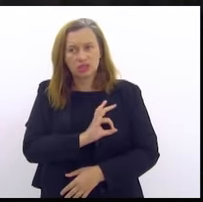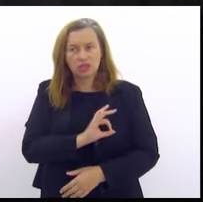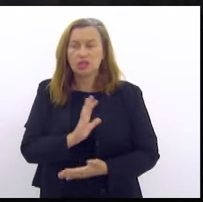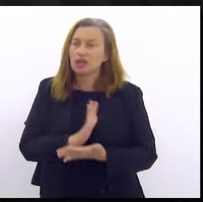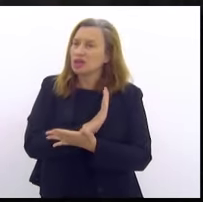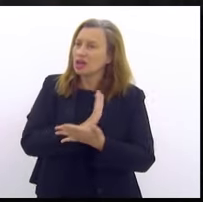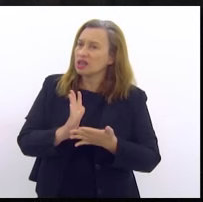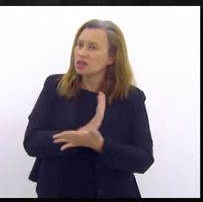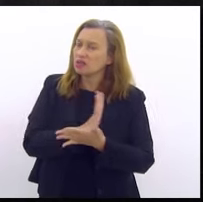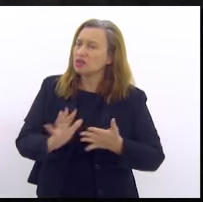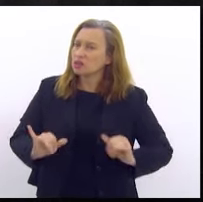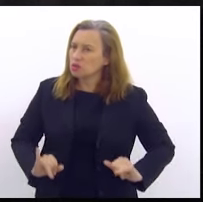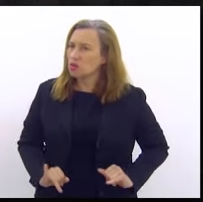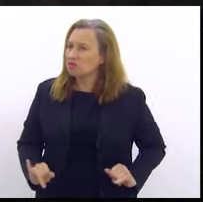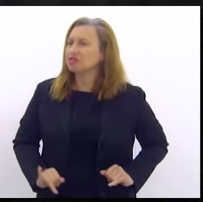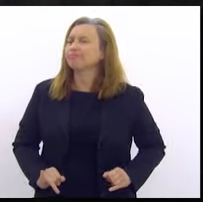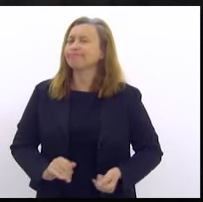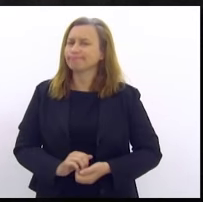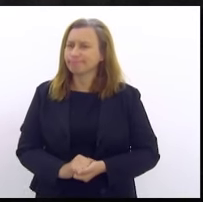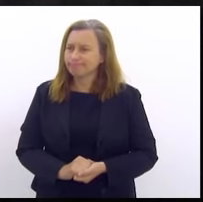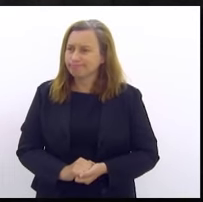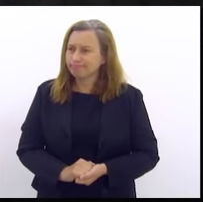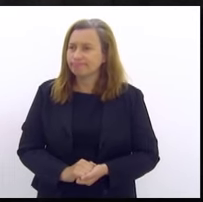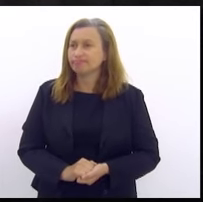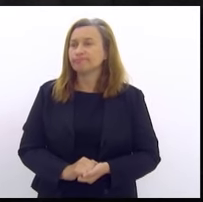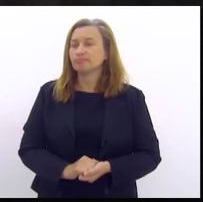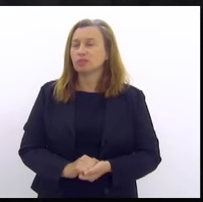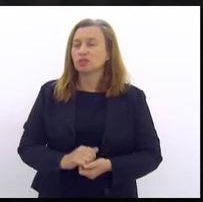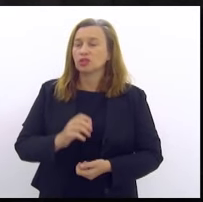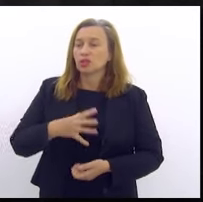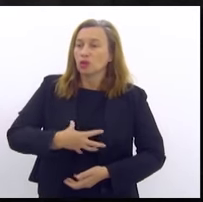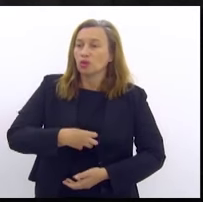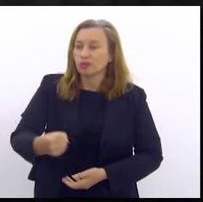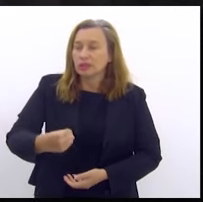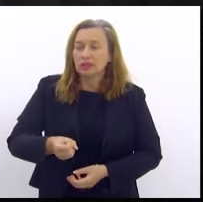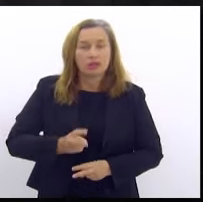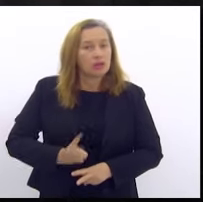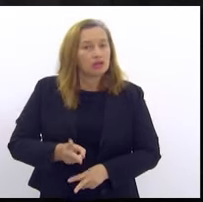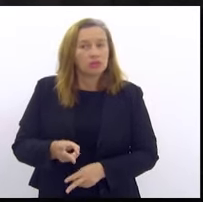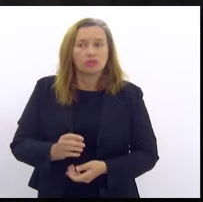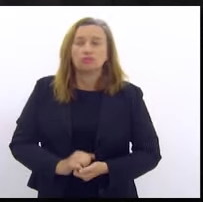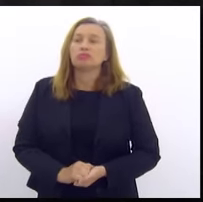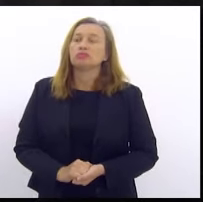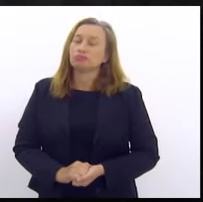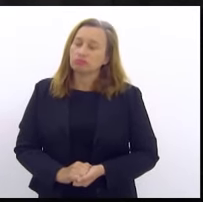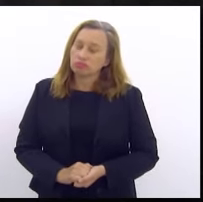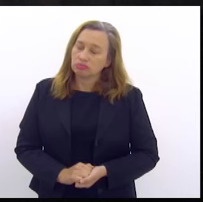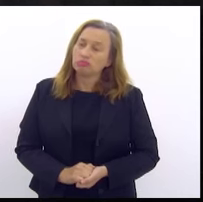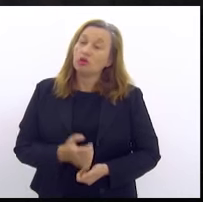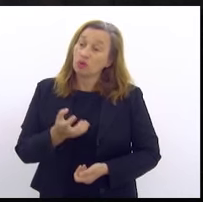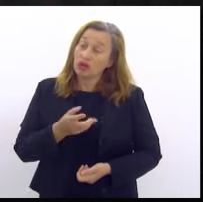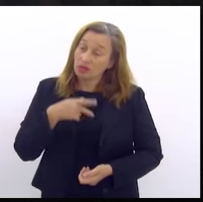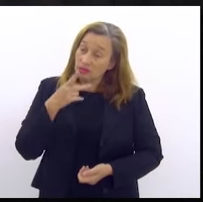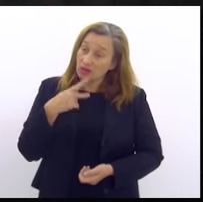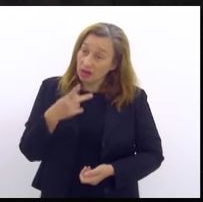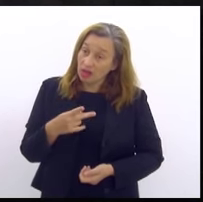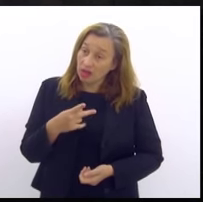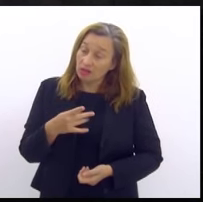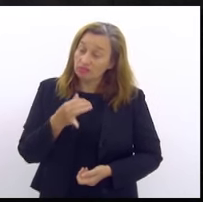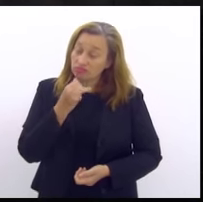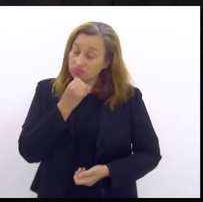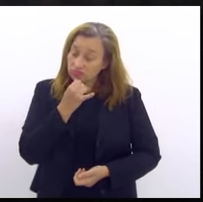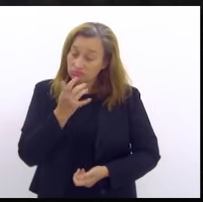muitas das vezes sofrem na pele. Que vem se suicidando constantemente. E aí eu quero dizer aqui, externar minha